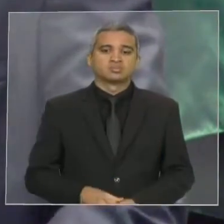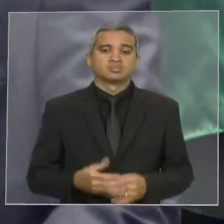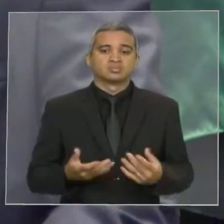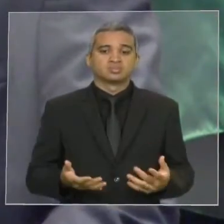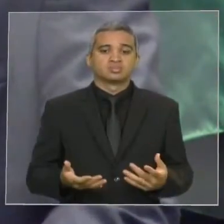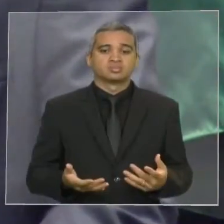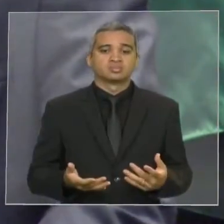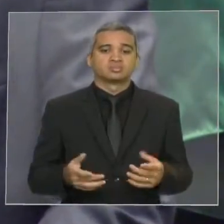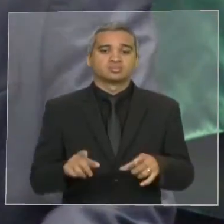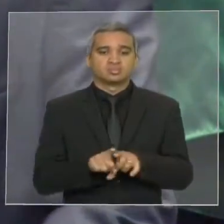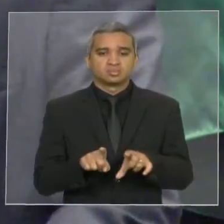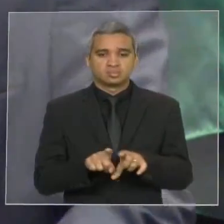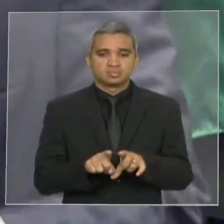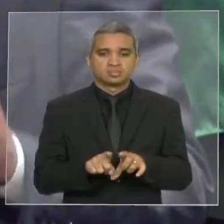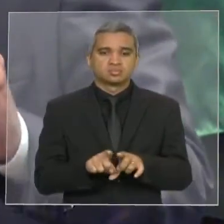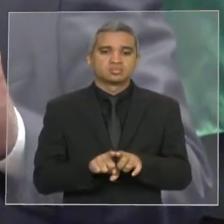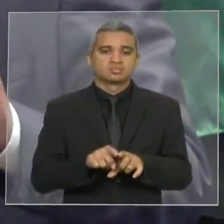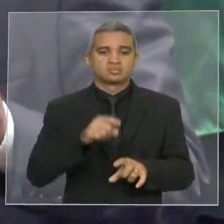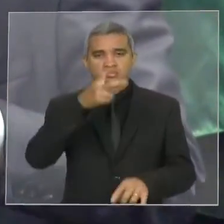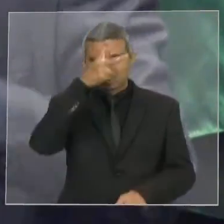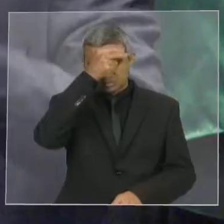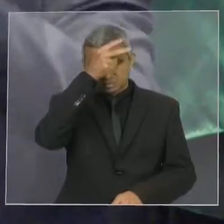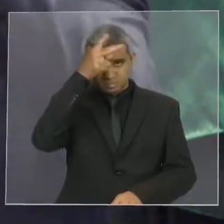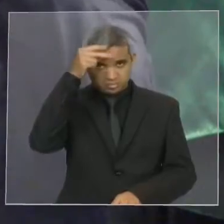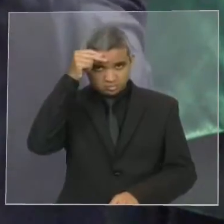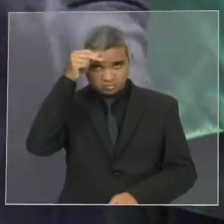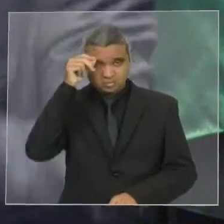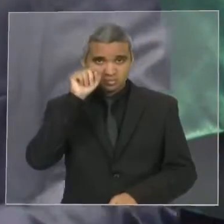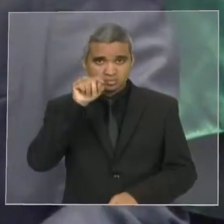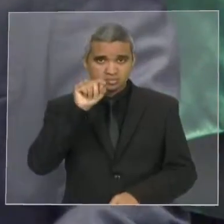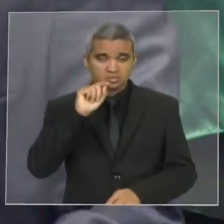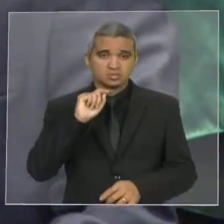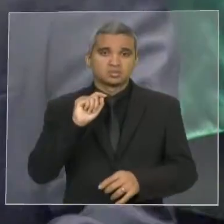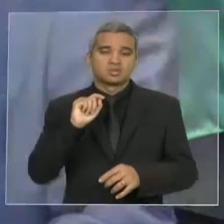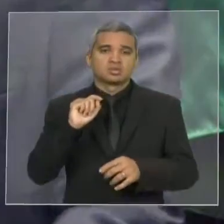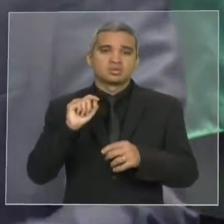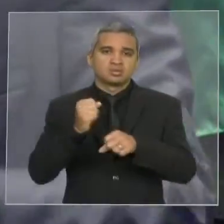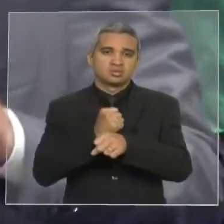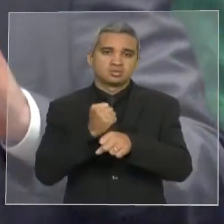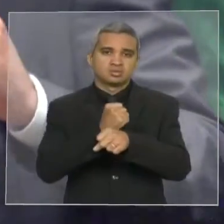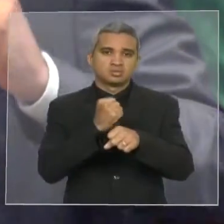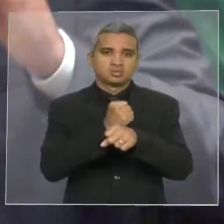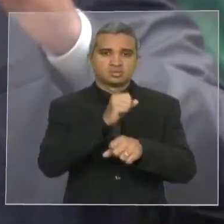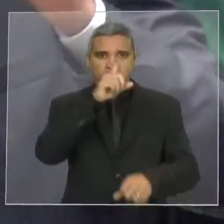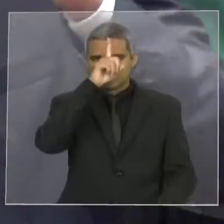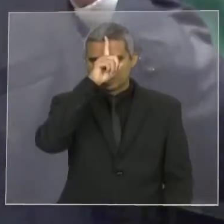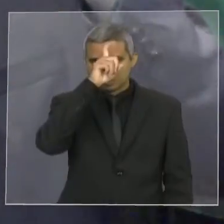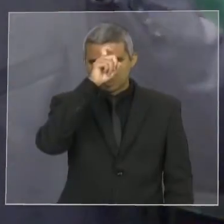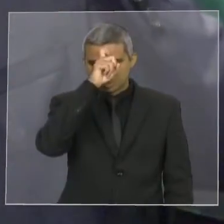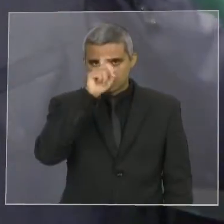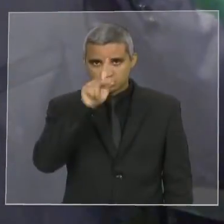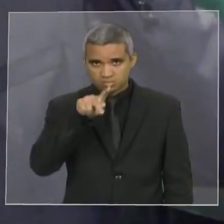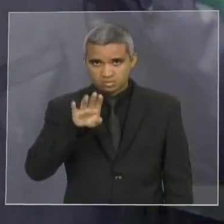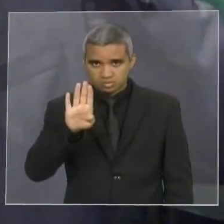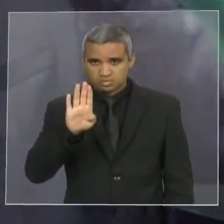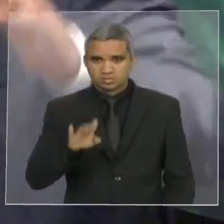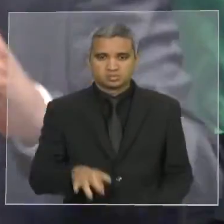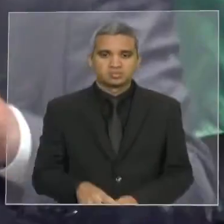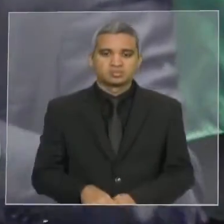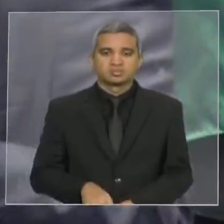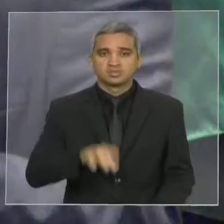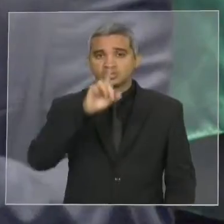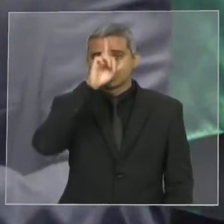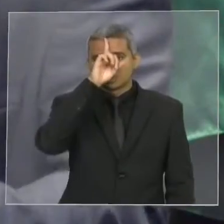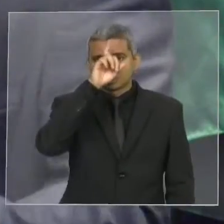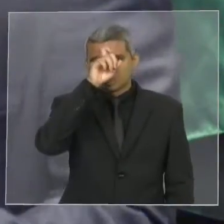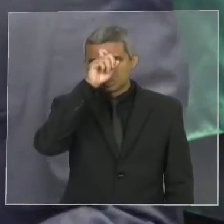da população de Santa Luzia, garantindo o hospital público, o hospital que durante mais de